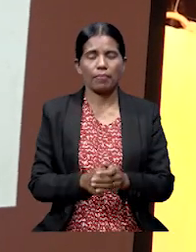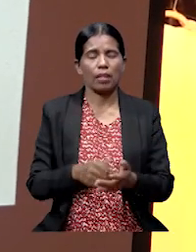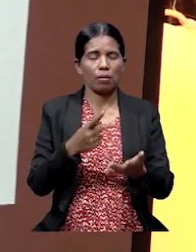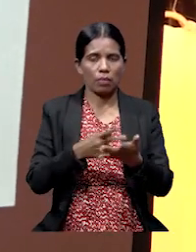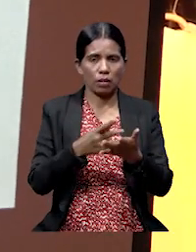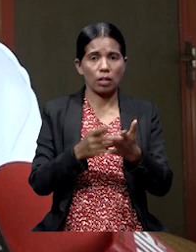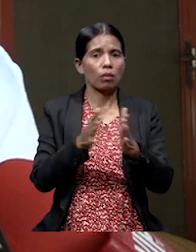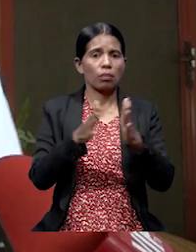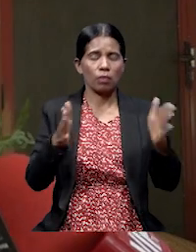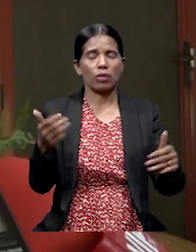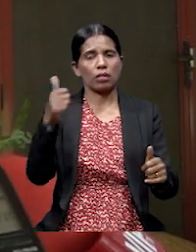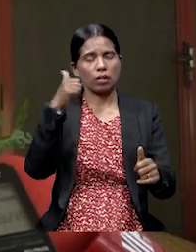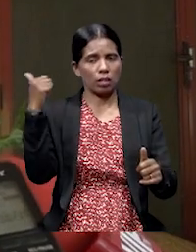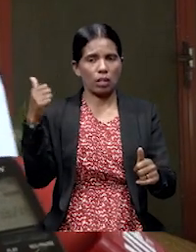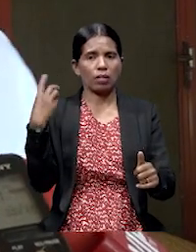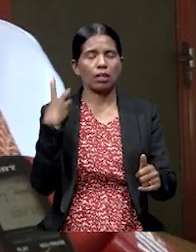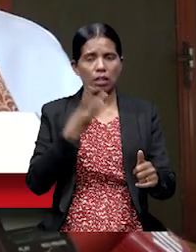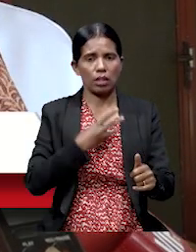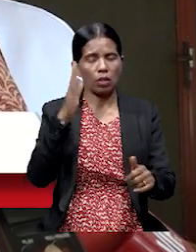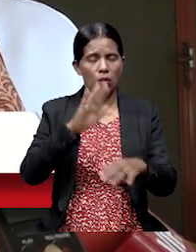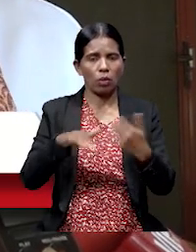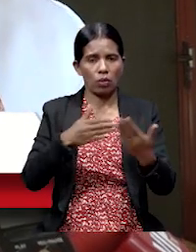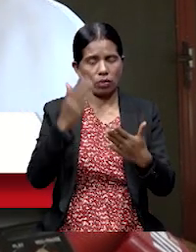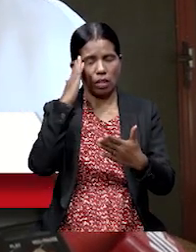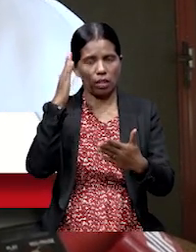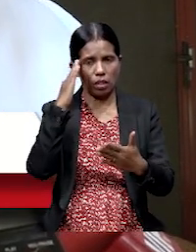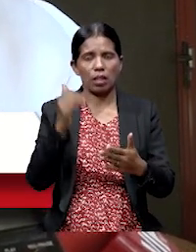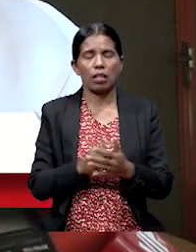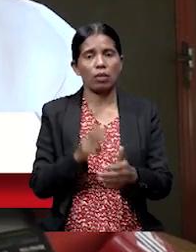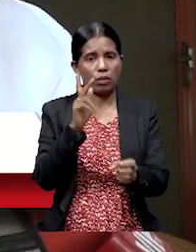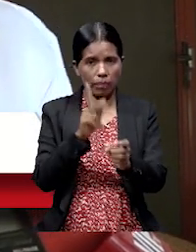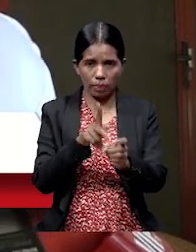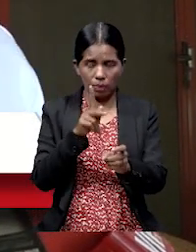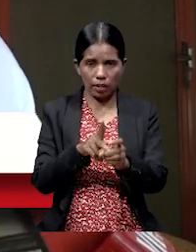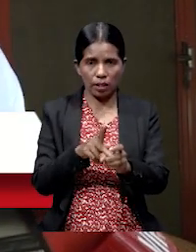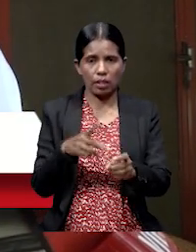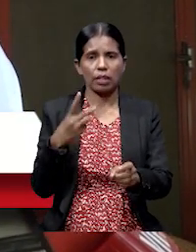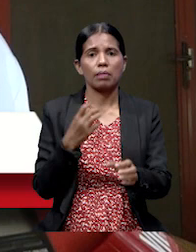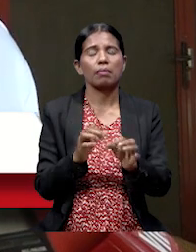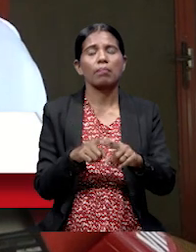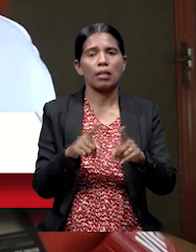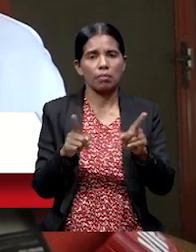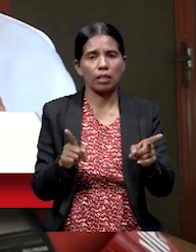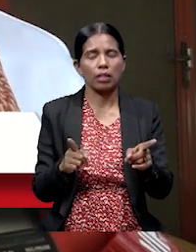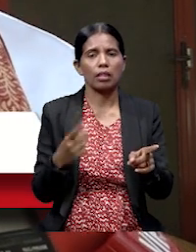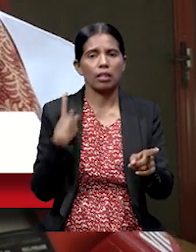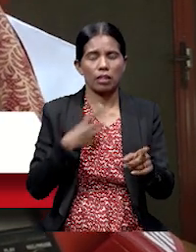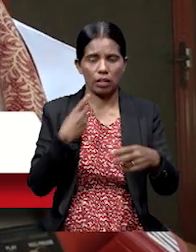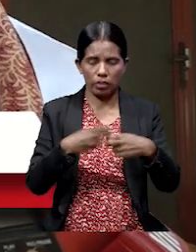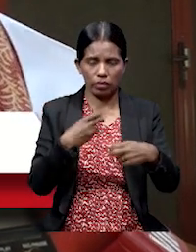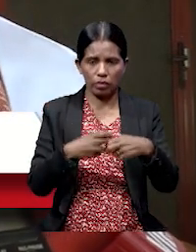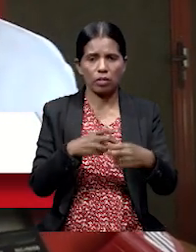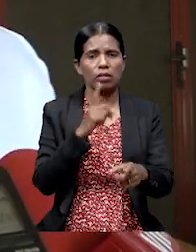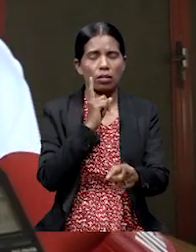é que tu atene, Greater Sunrise, né? Mas bem, Greta Sunrise, é difícil de ter